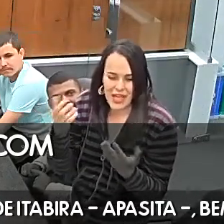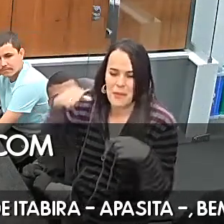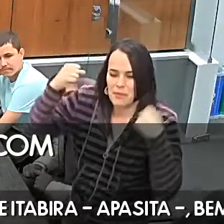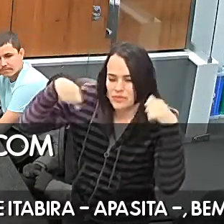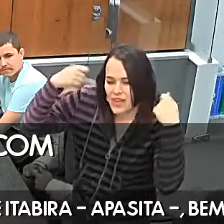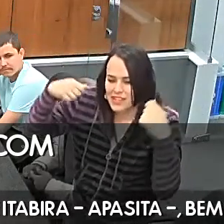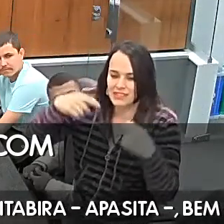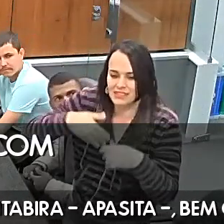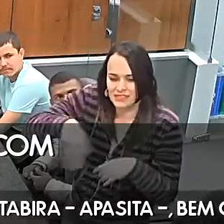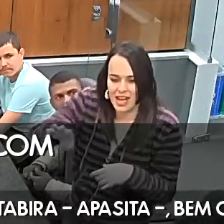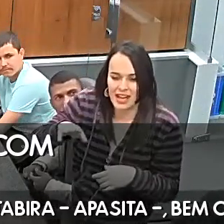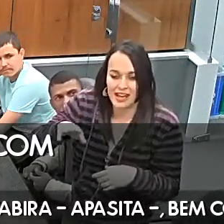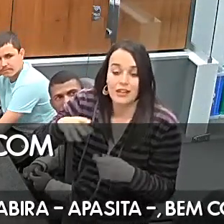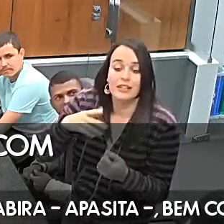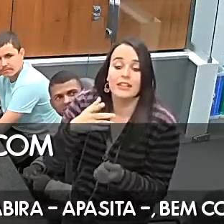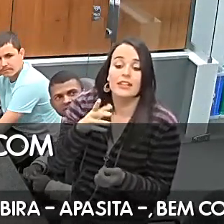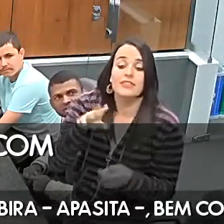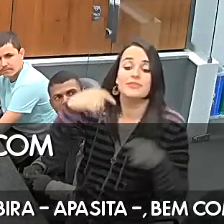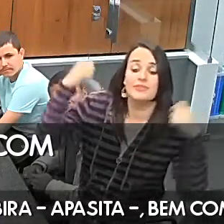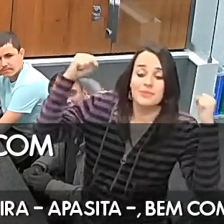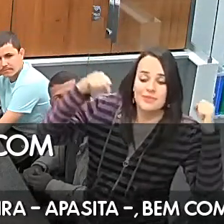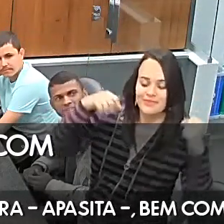a criação... Repete, por favor.